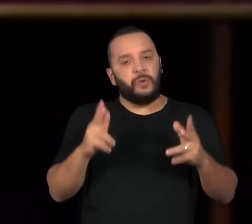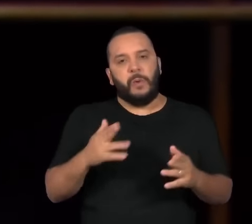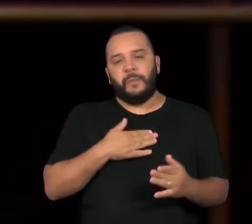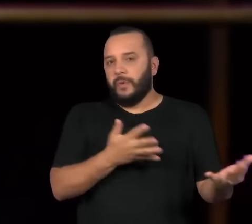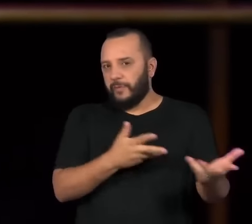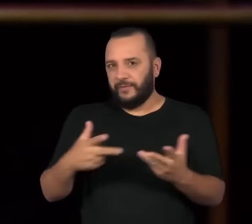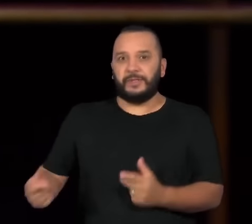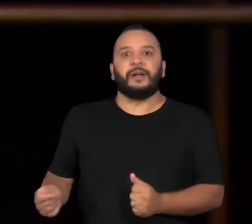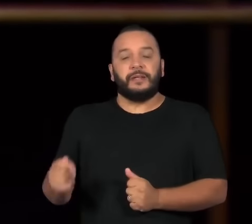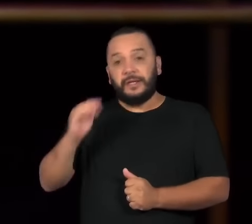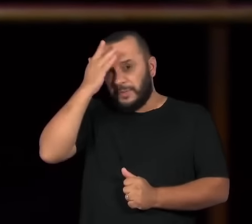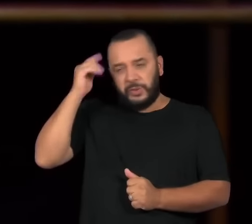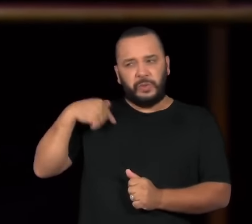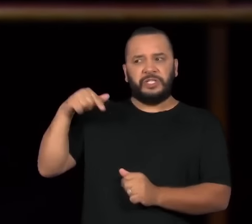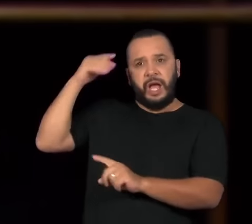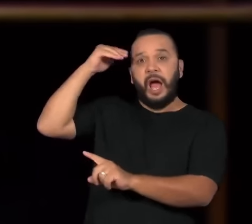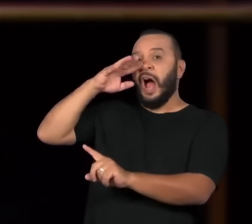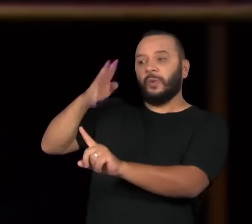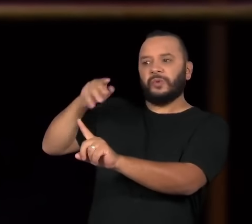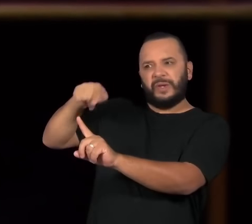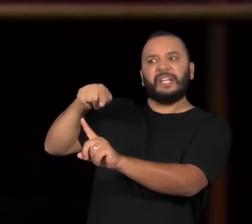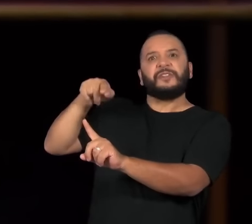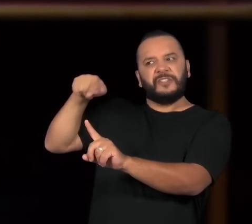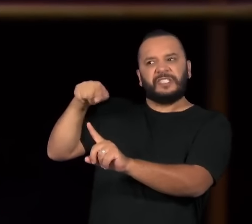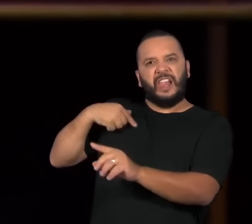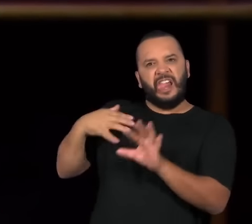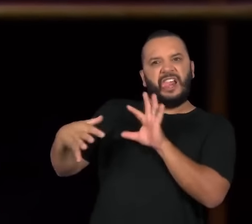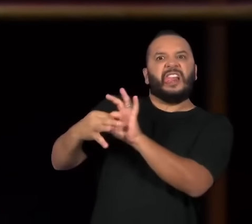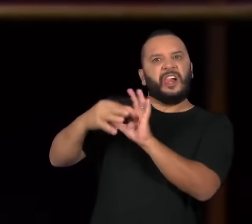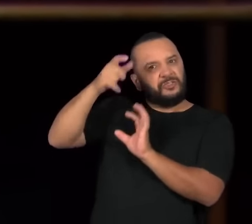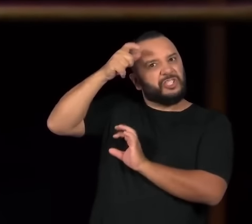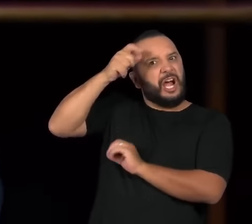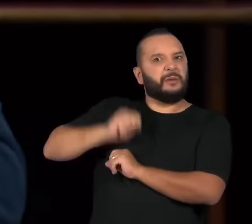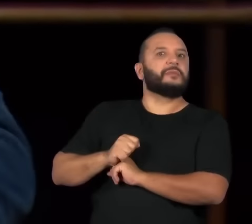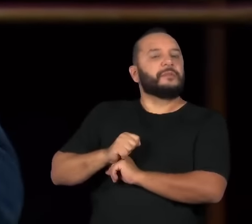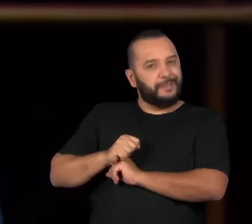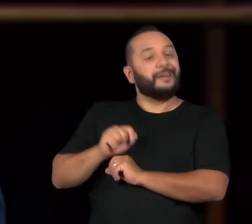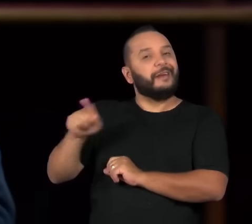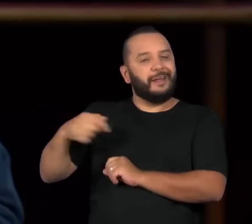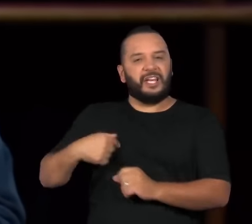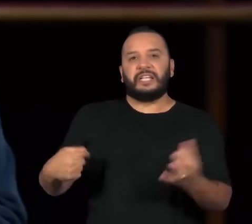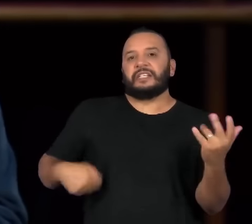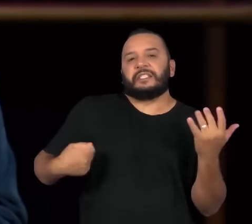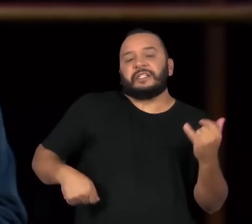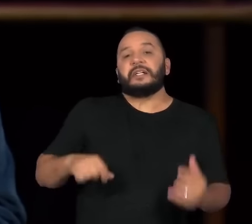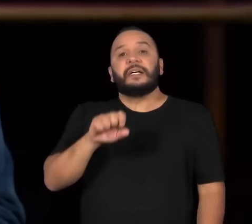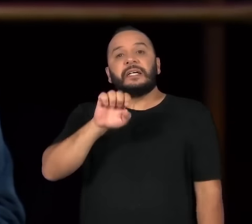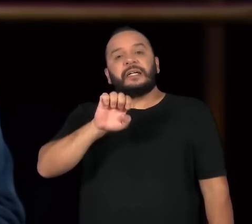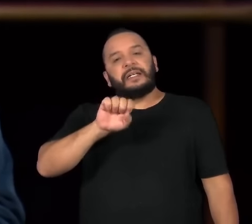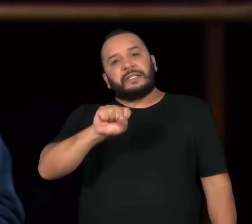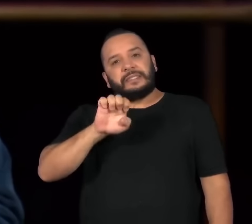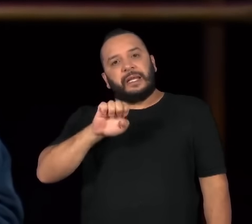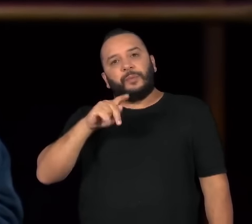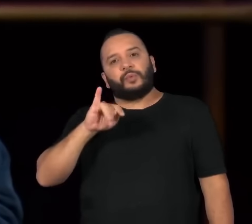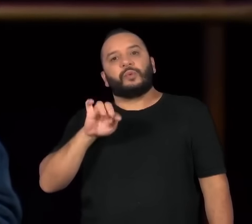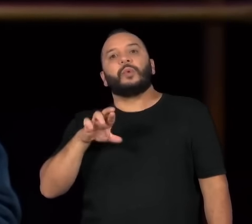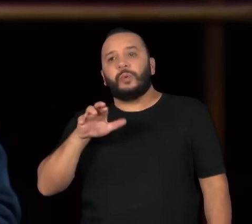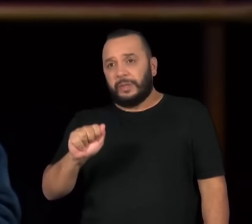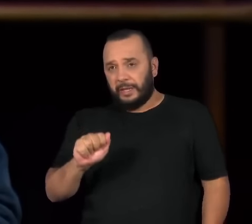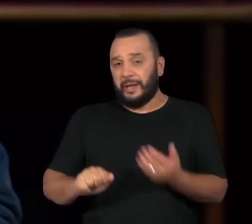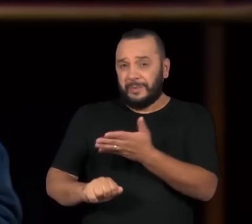foram acusados de ter parte com Coisa Ruim. Ele é o guitarrista do Sepultura, a icônica banda brasileira